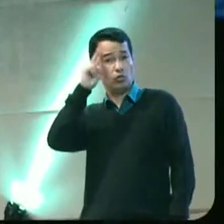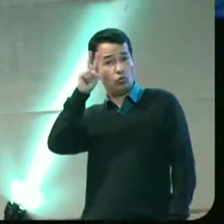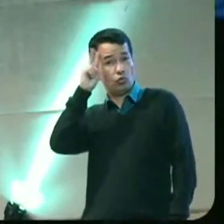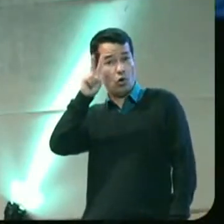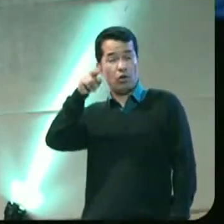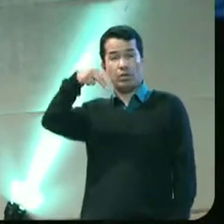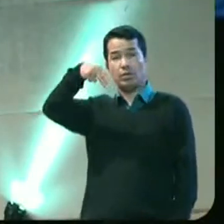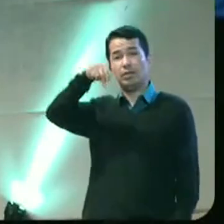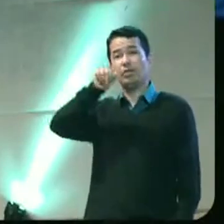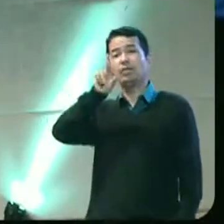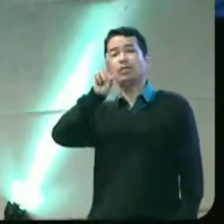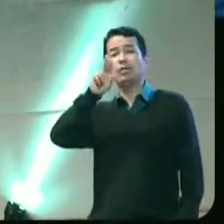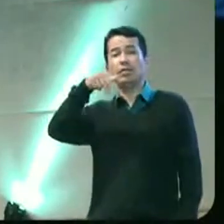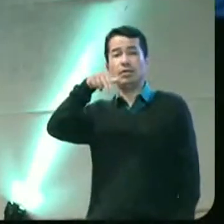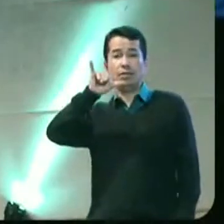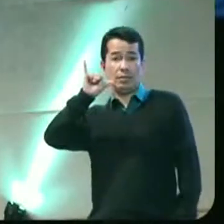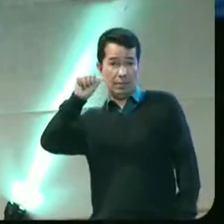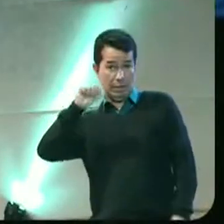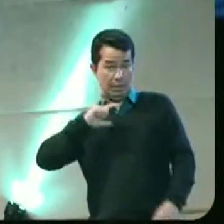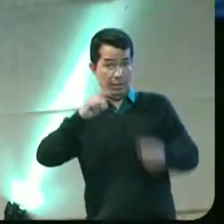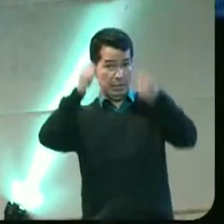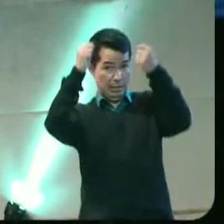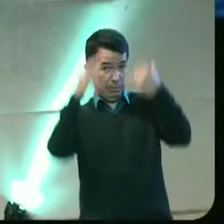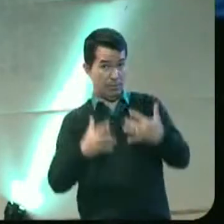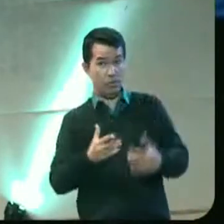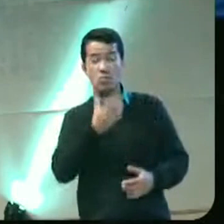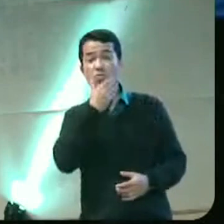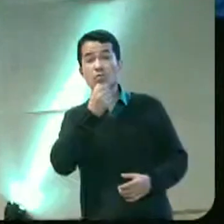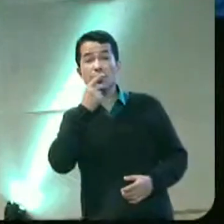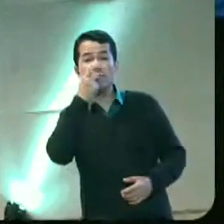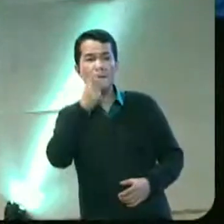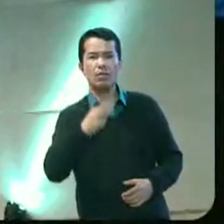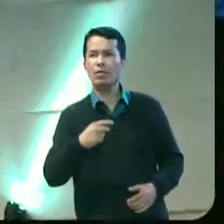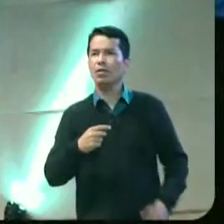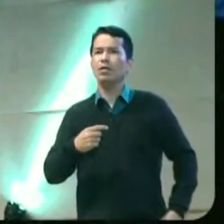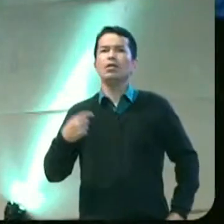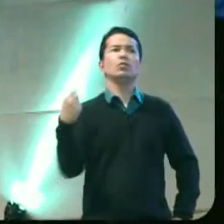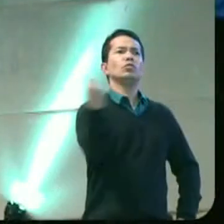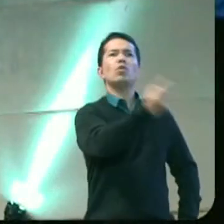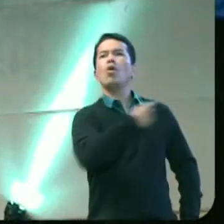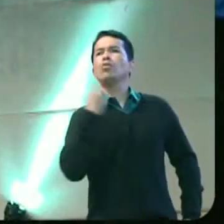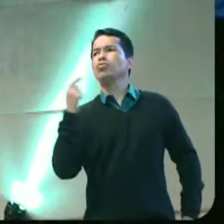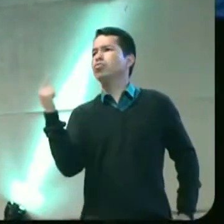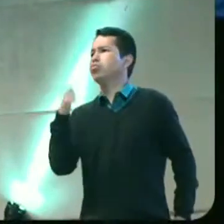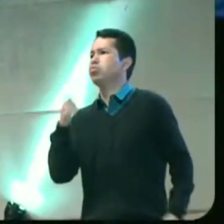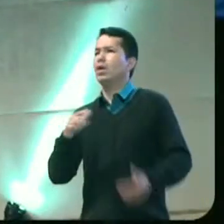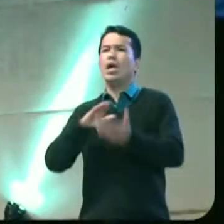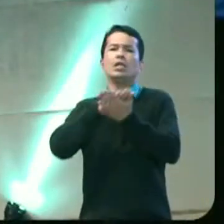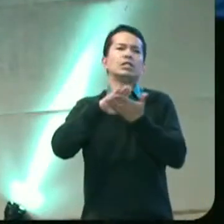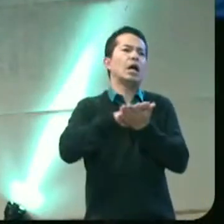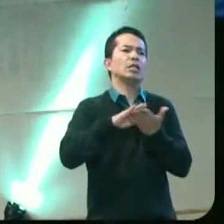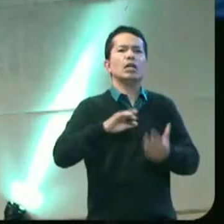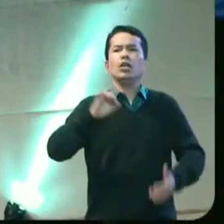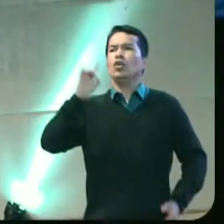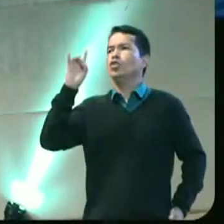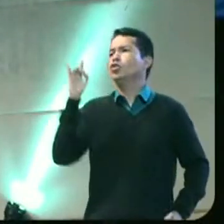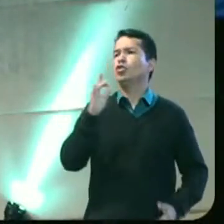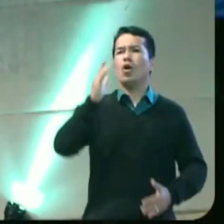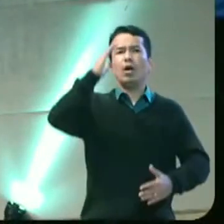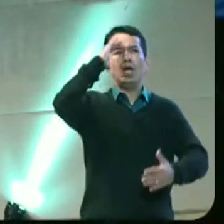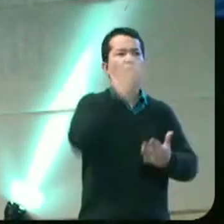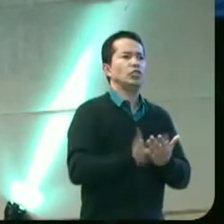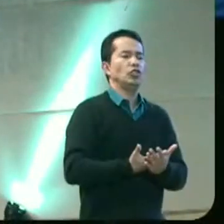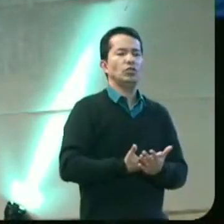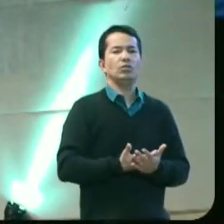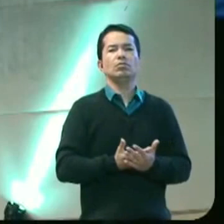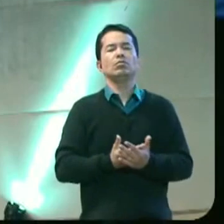vai dizer assim: nós não temos nada se não acreditarmos. Eu quero te dizer, você